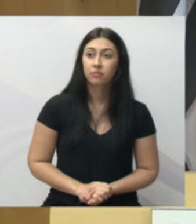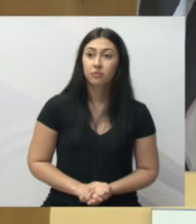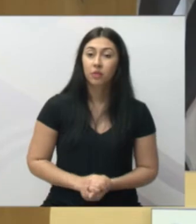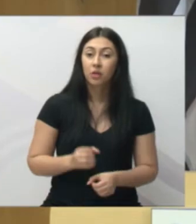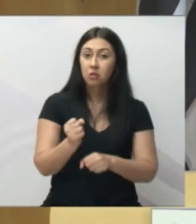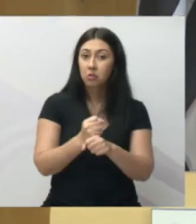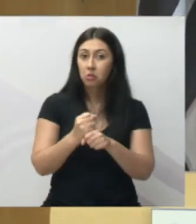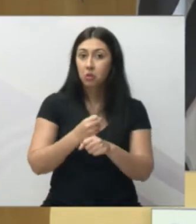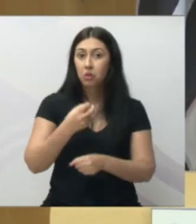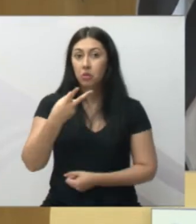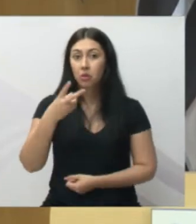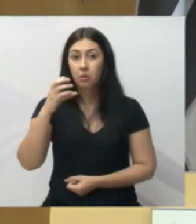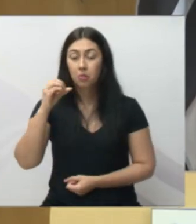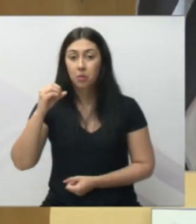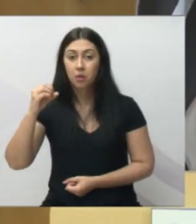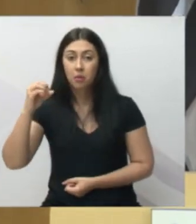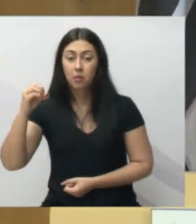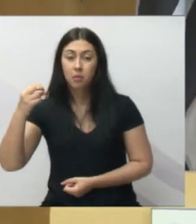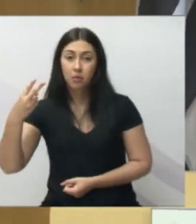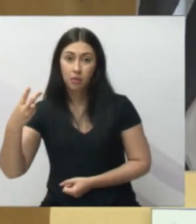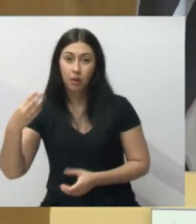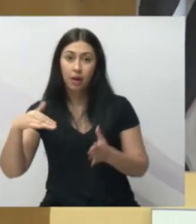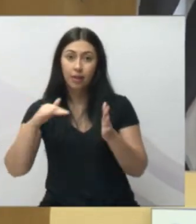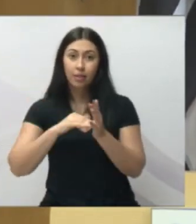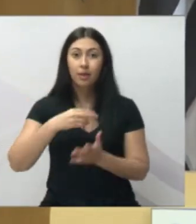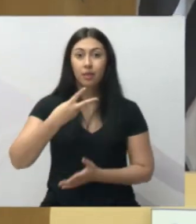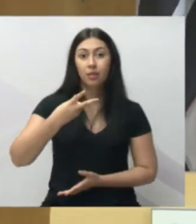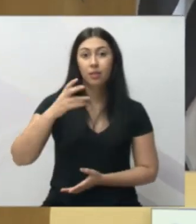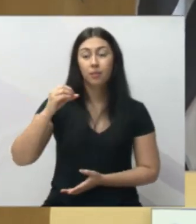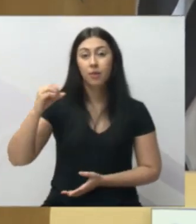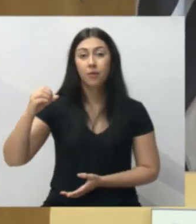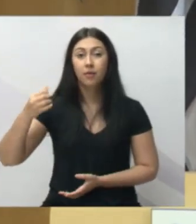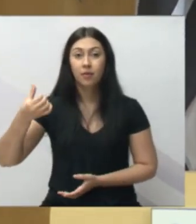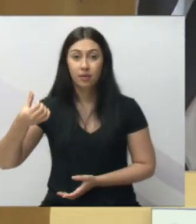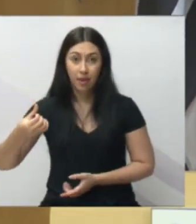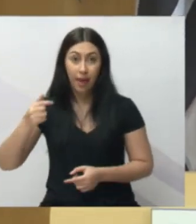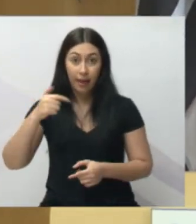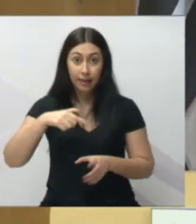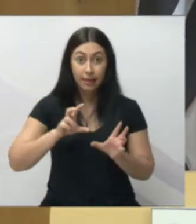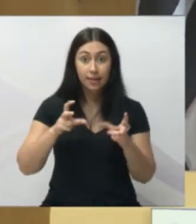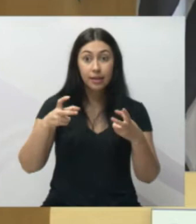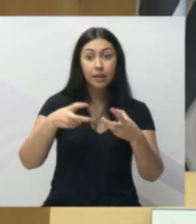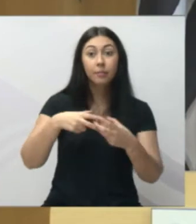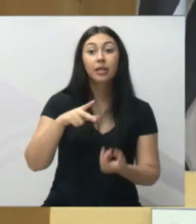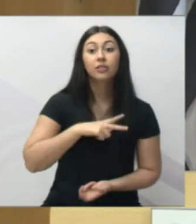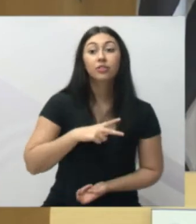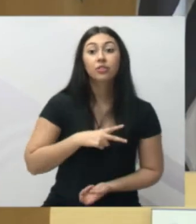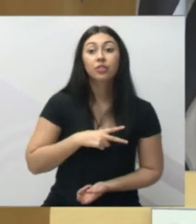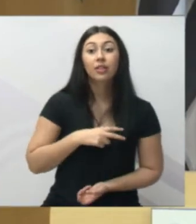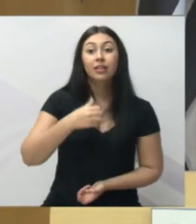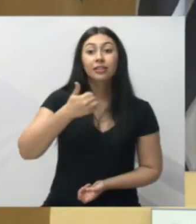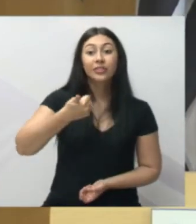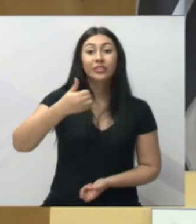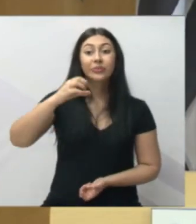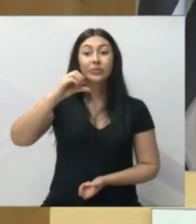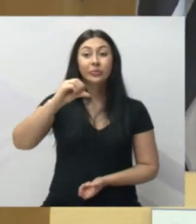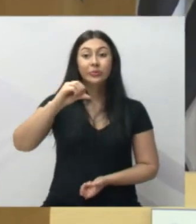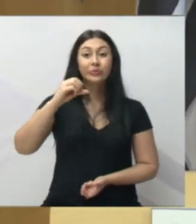2002 a 2006, aqui nessa Câmara Municipal, eu fui vereador, aqui era 19 vereador.